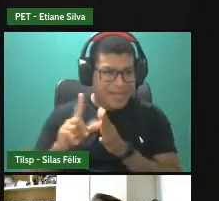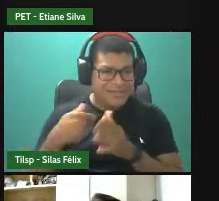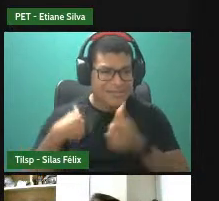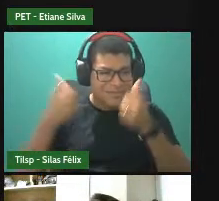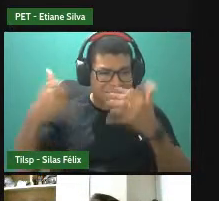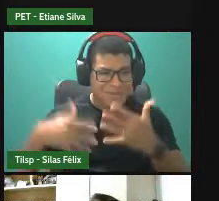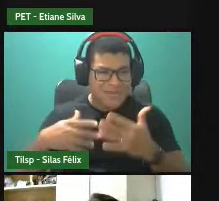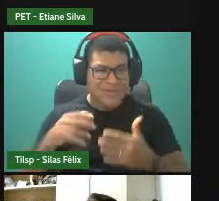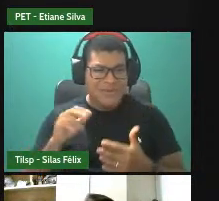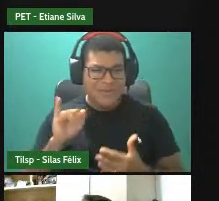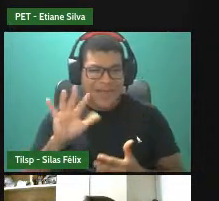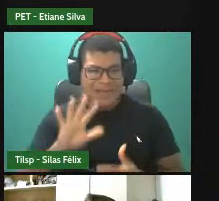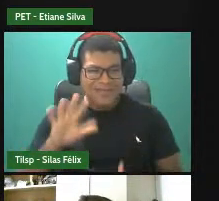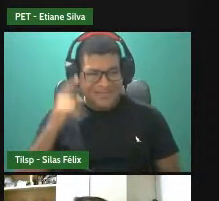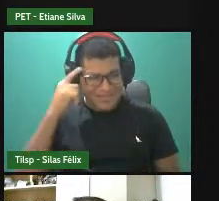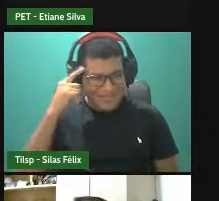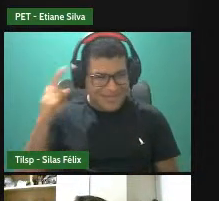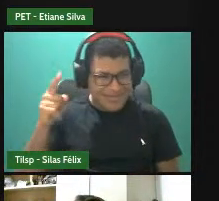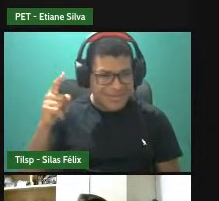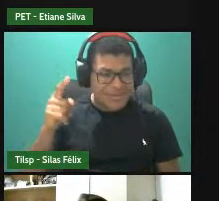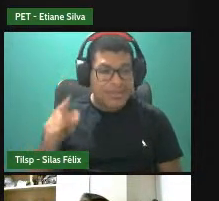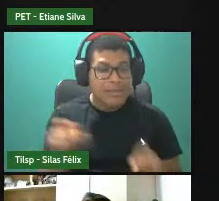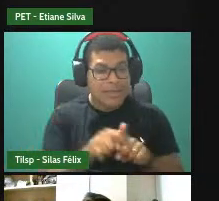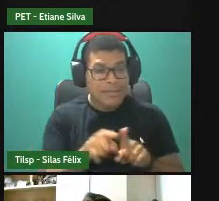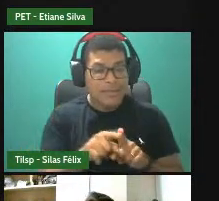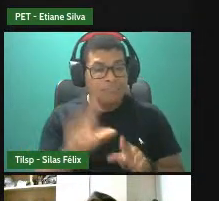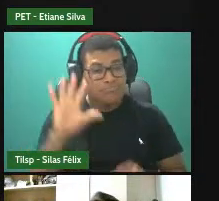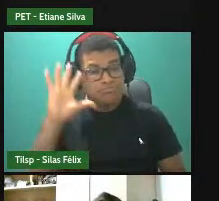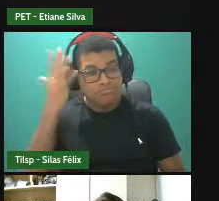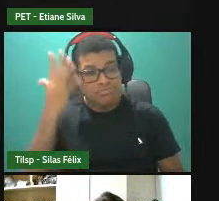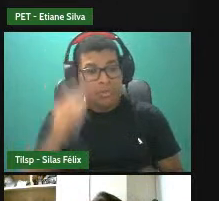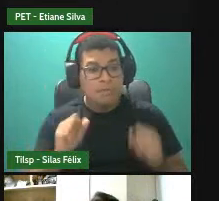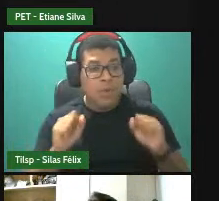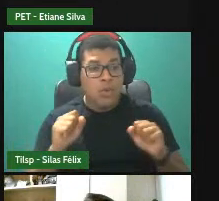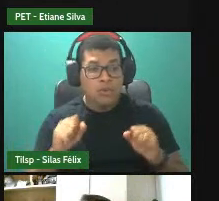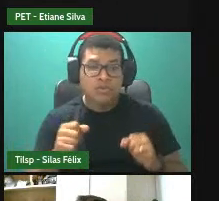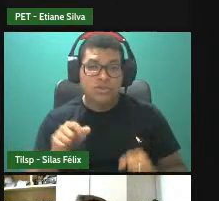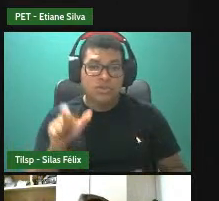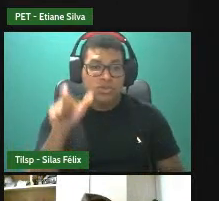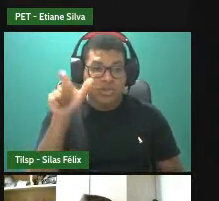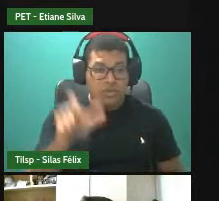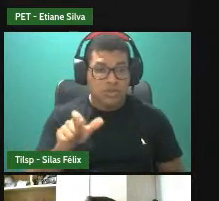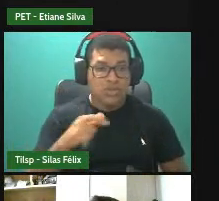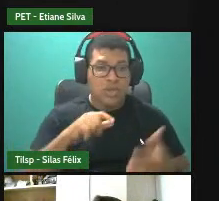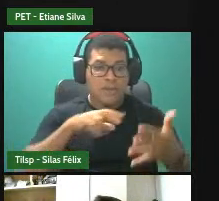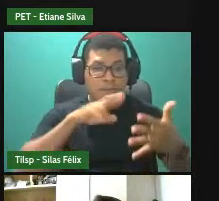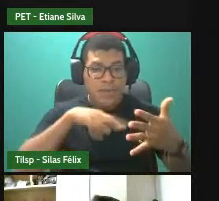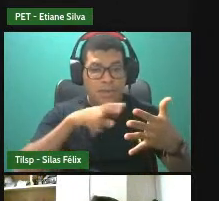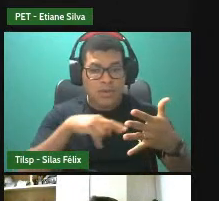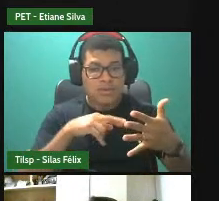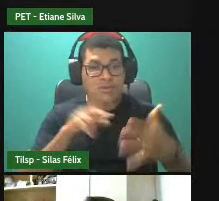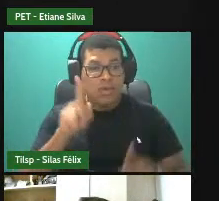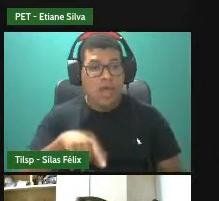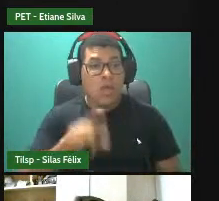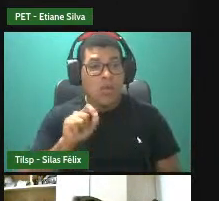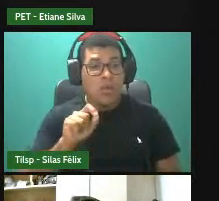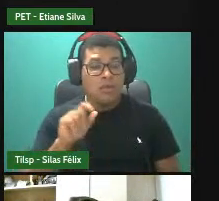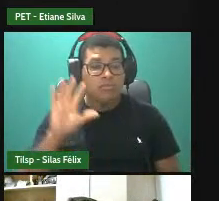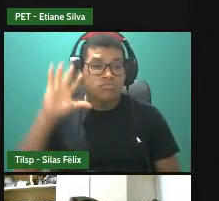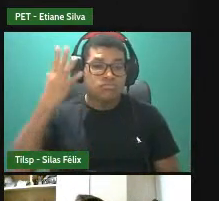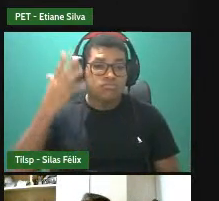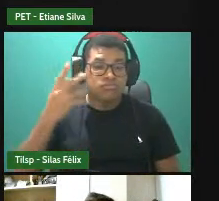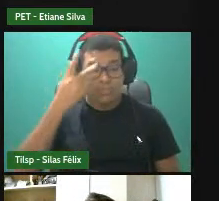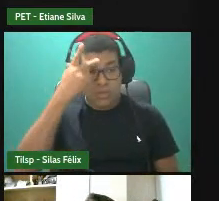vocês rapidamente, né? Atuamos também, né, quando perito odontologista, em análise de lesão corporal. Ah, a